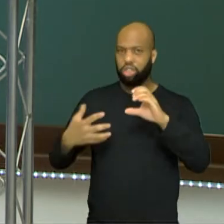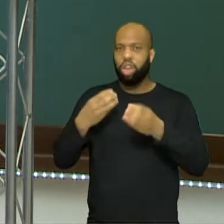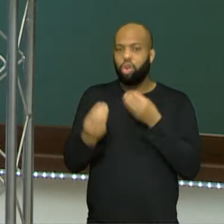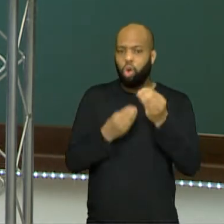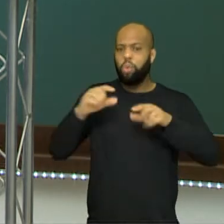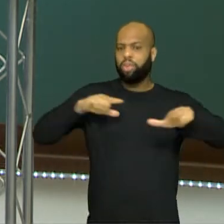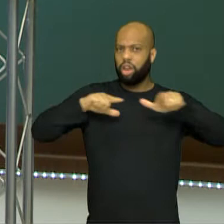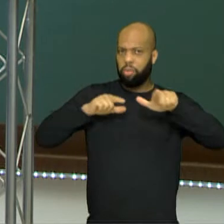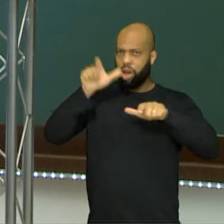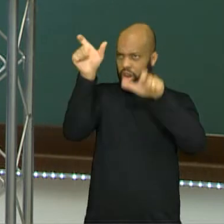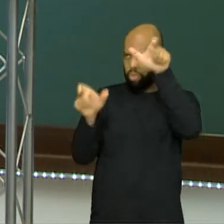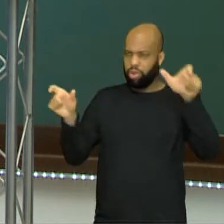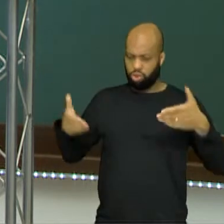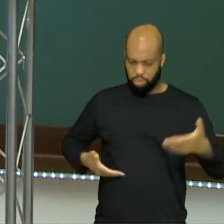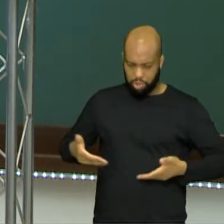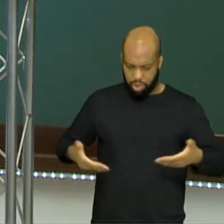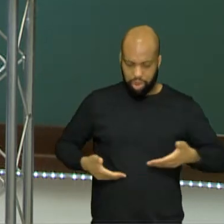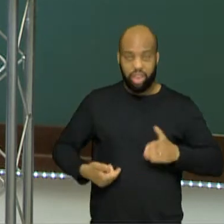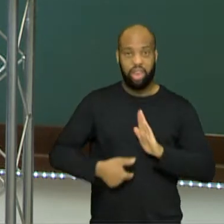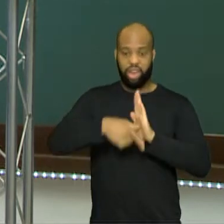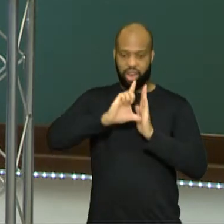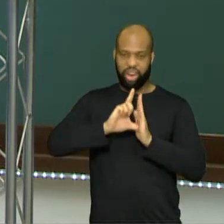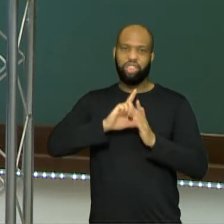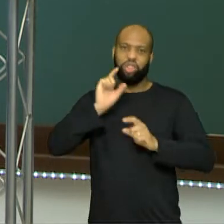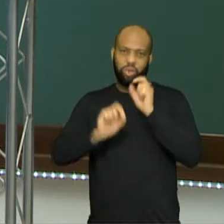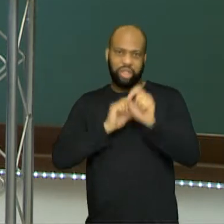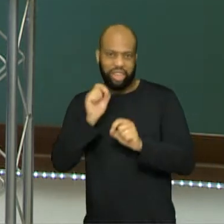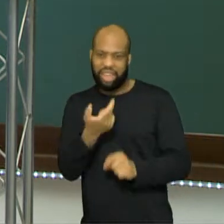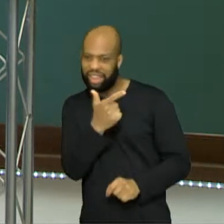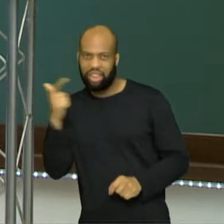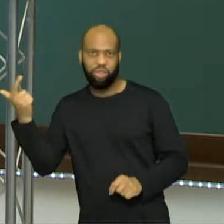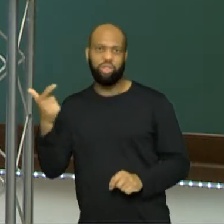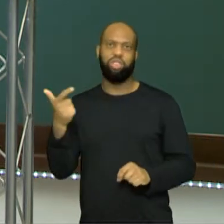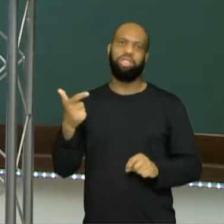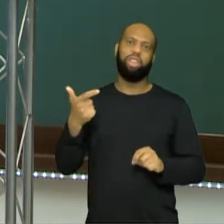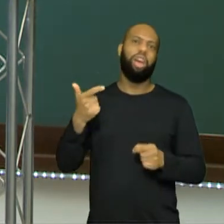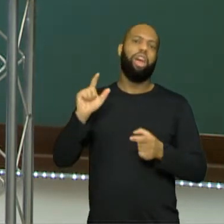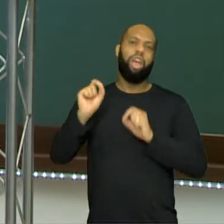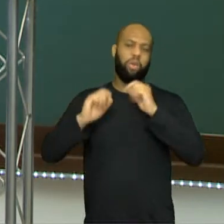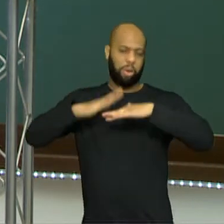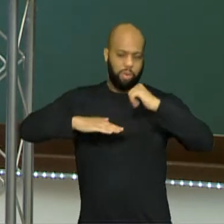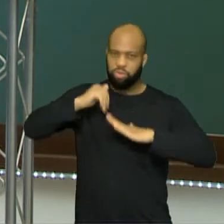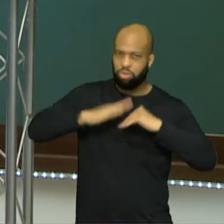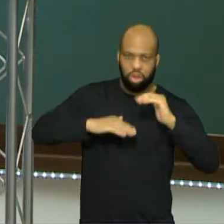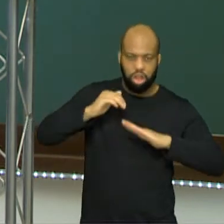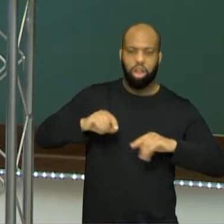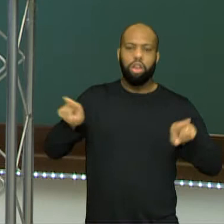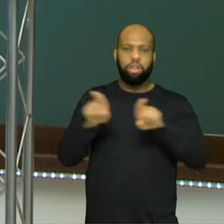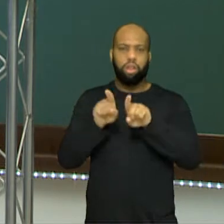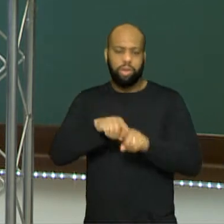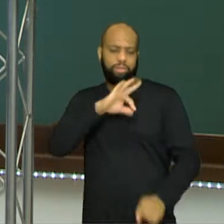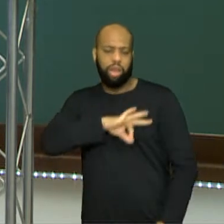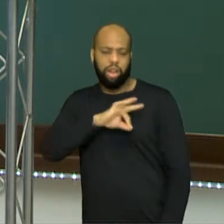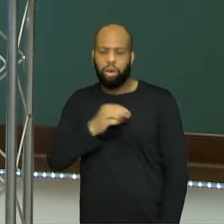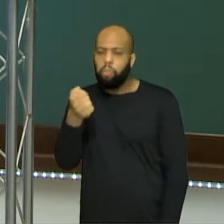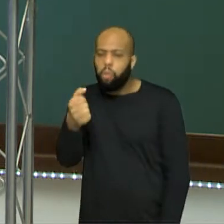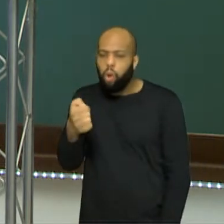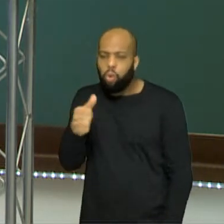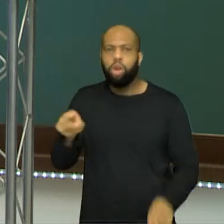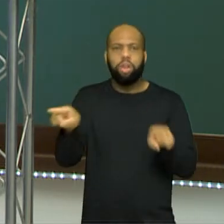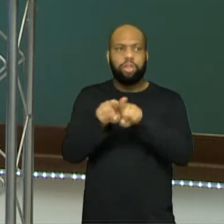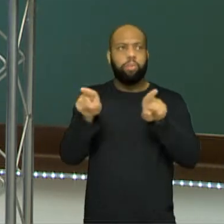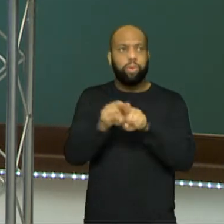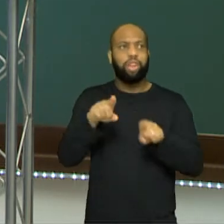obra. De início, claro que menos qualificada, mais barata e que tinha o assentado em cima